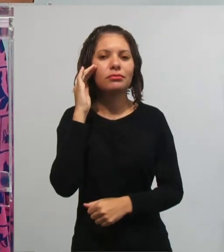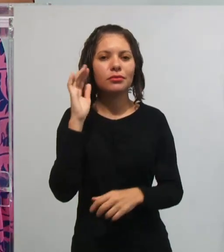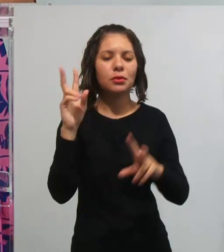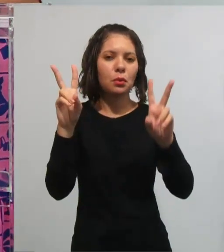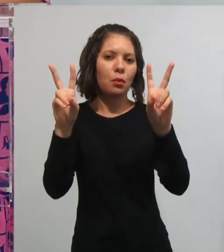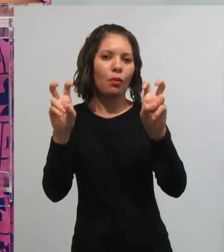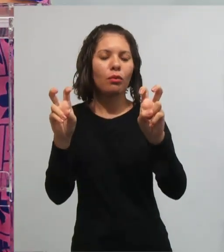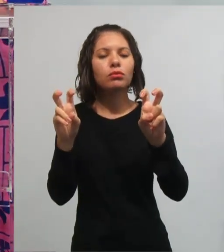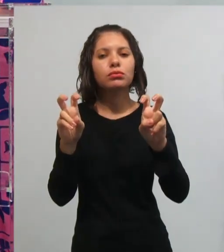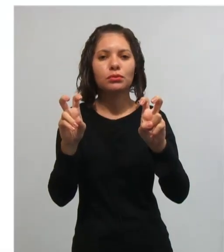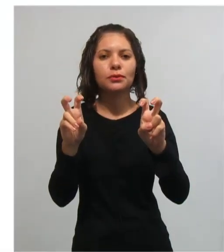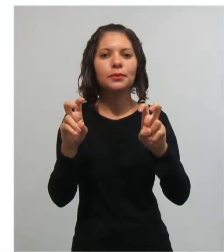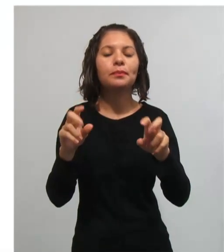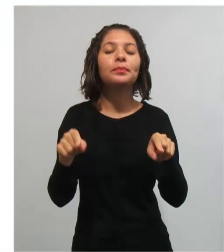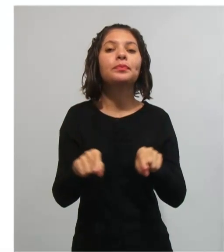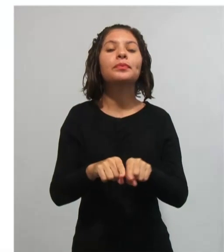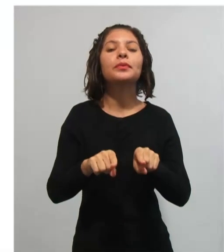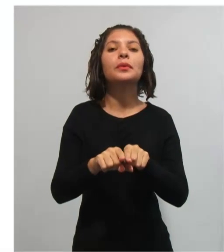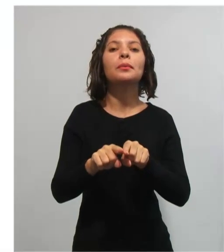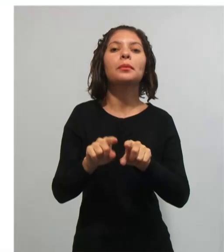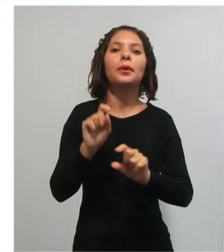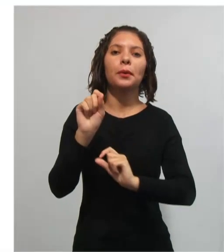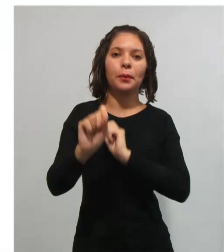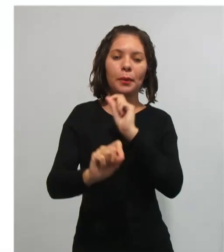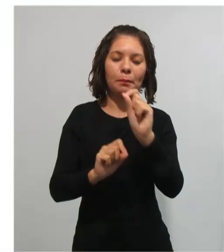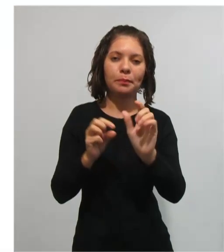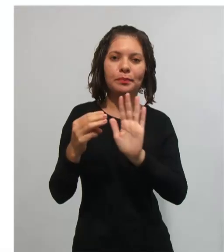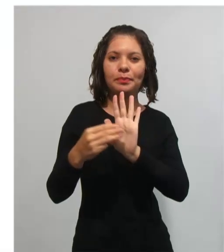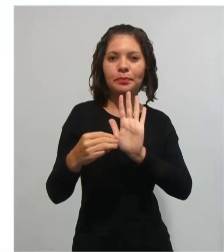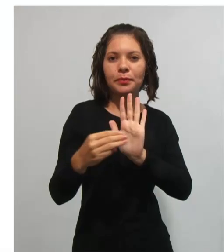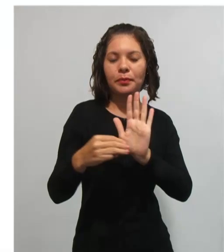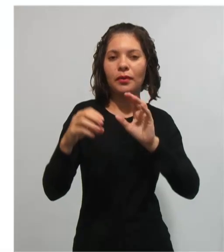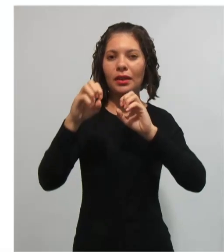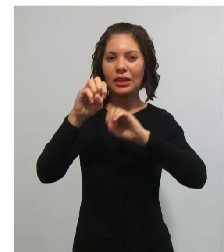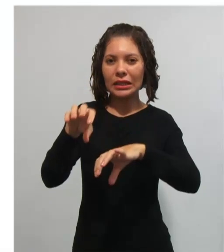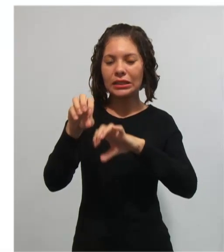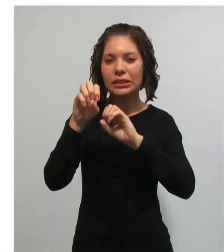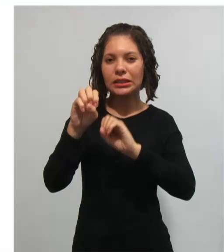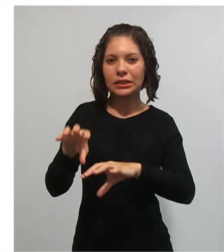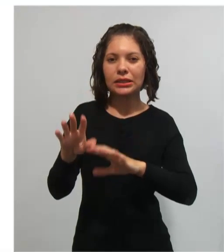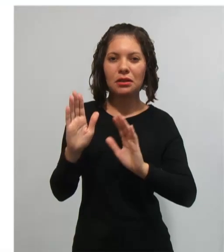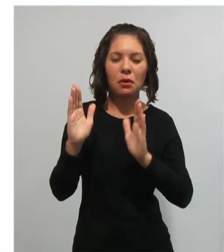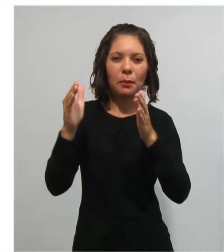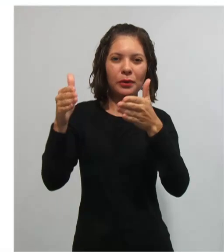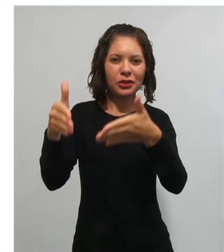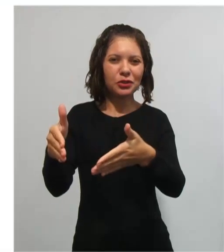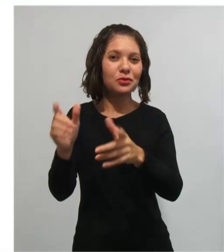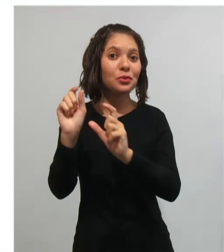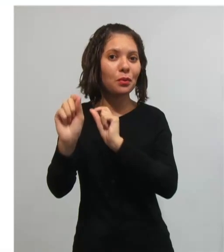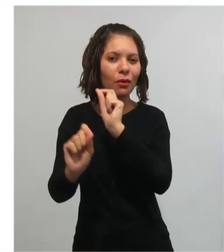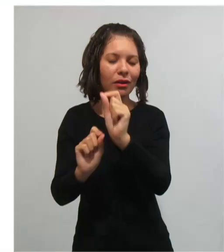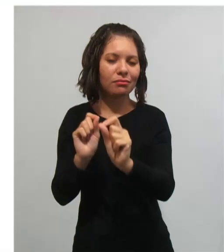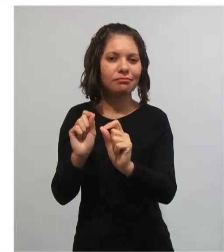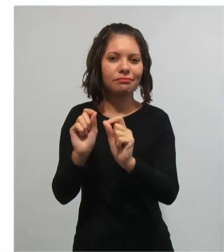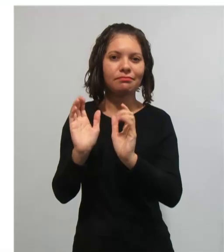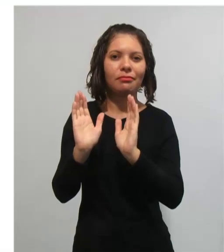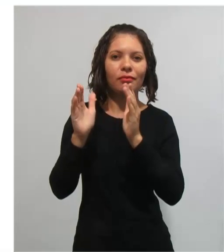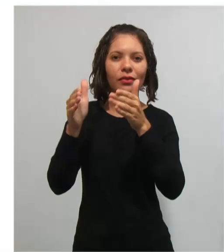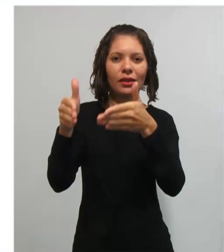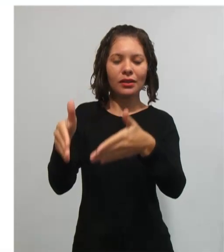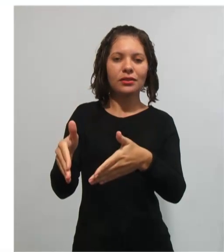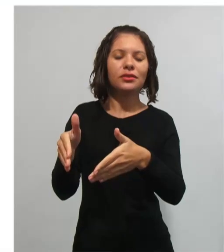Libani organizou e trouxe para nós essa reflexão. Nessa reflexão, a gente vai compreender alguns elementos ali sutis